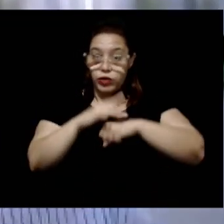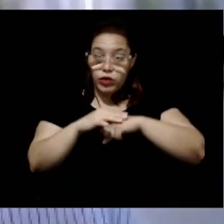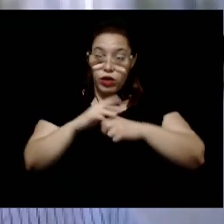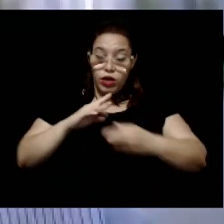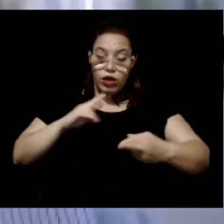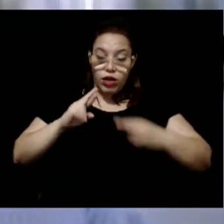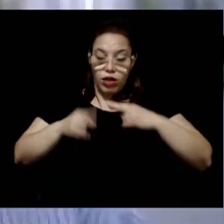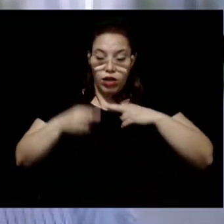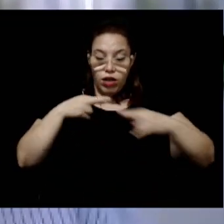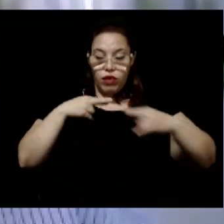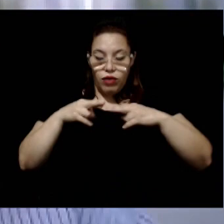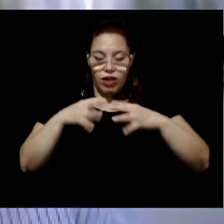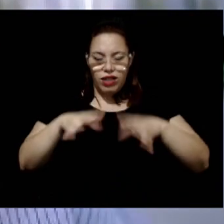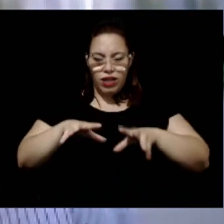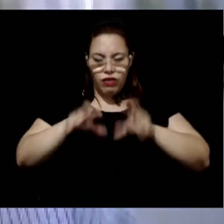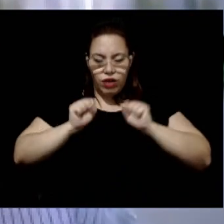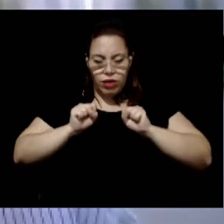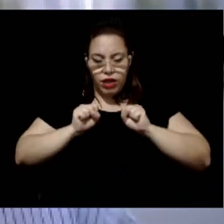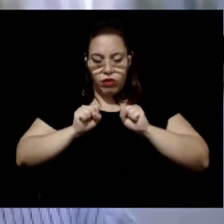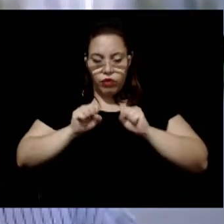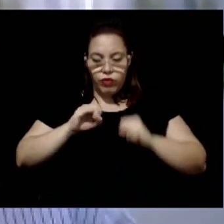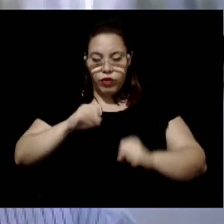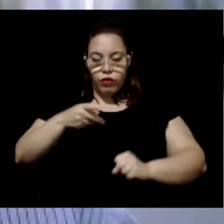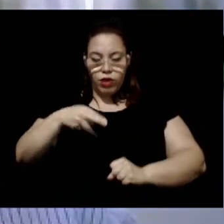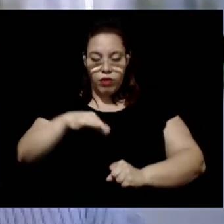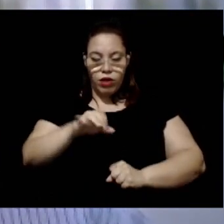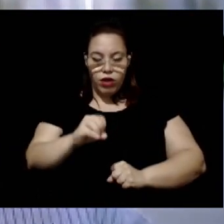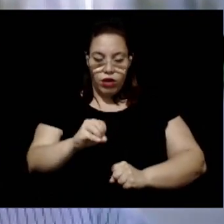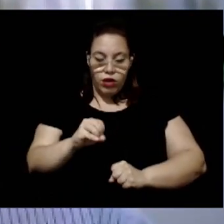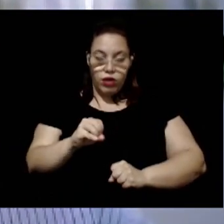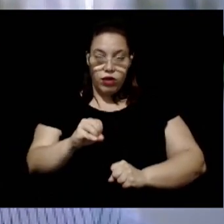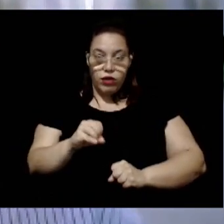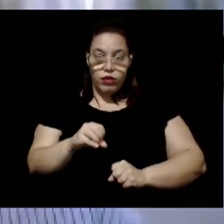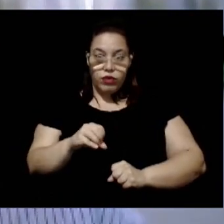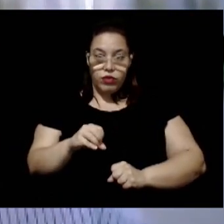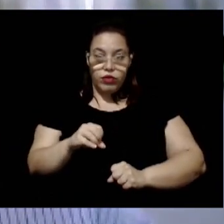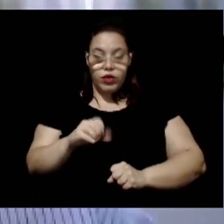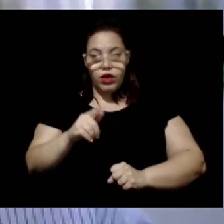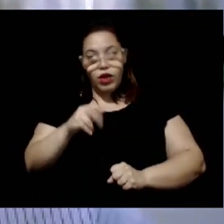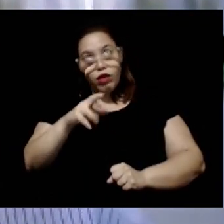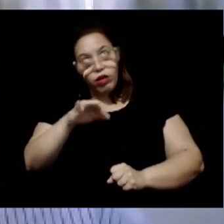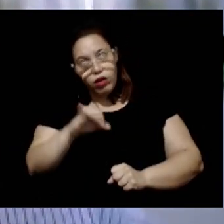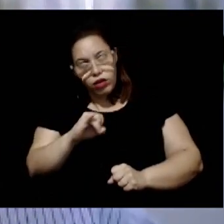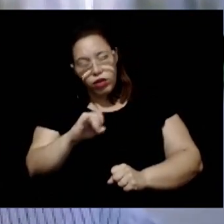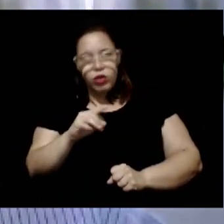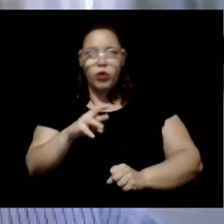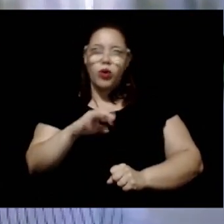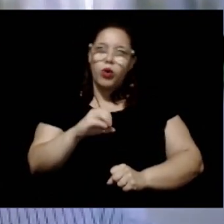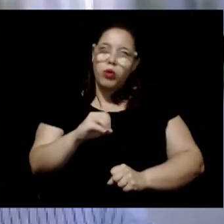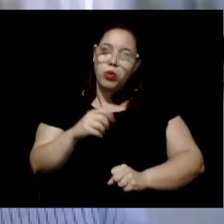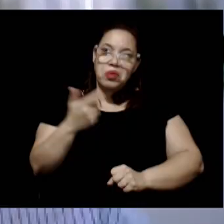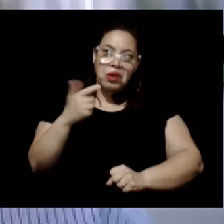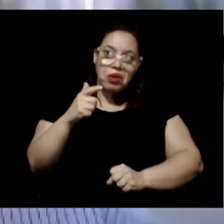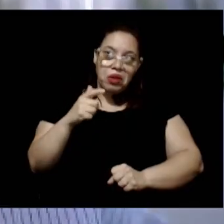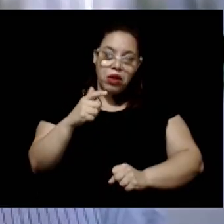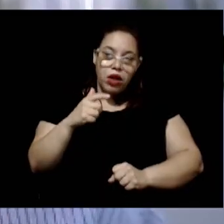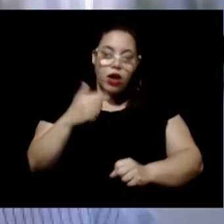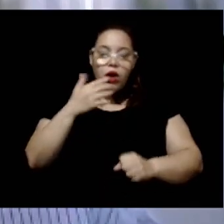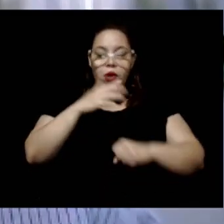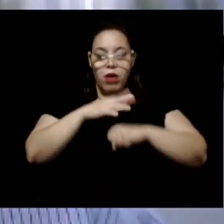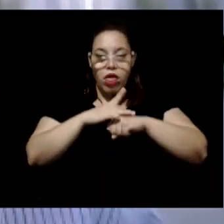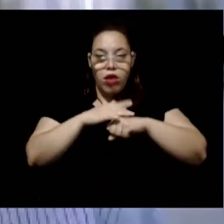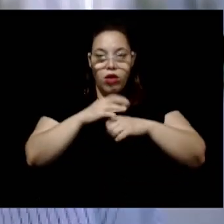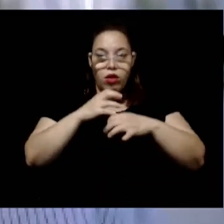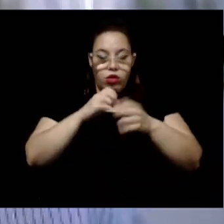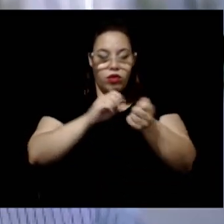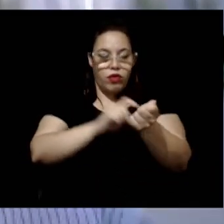Existem exames de inflamação, exames que detectam anticorpos, não existe uma doença no sangue. Existem, sim,